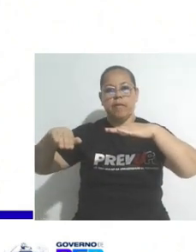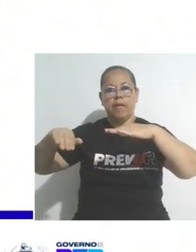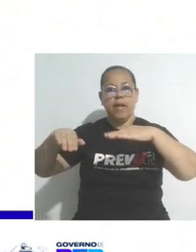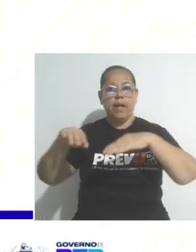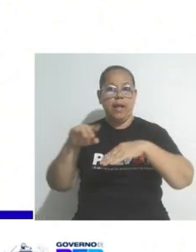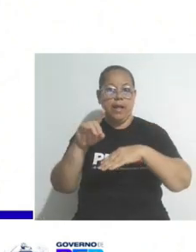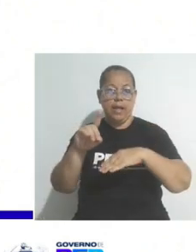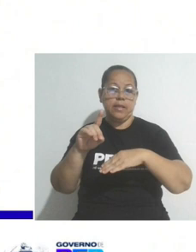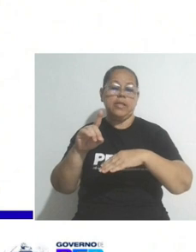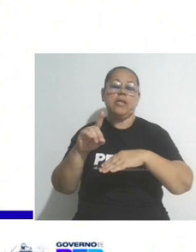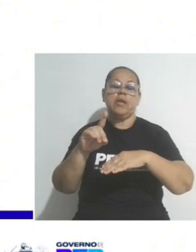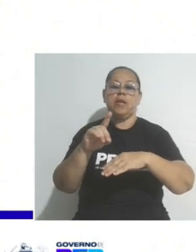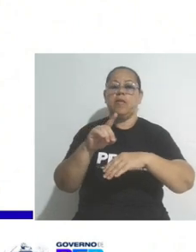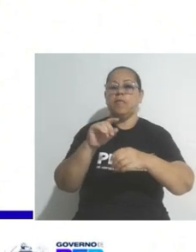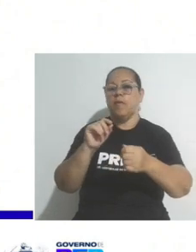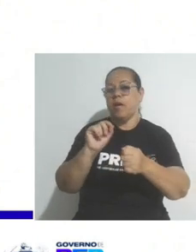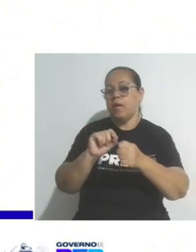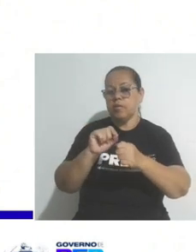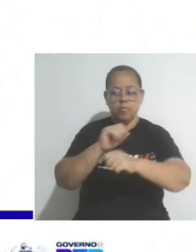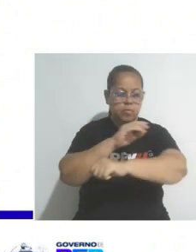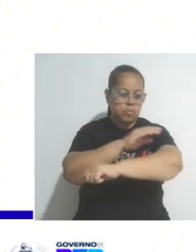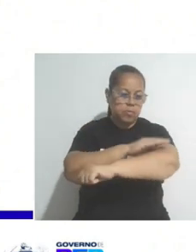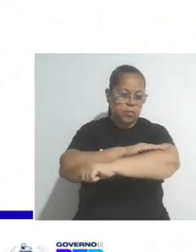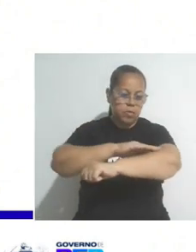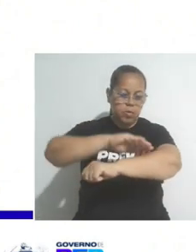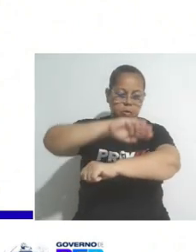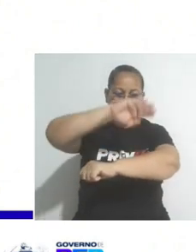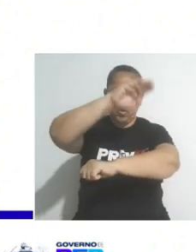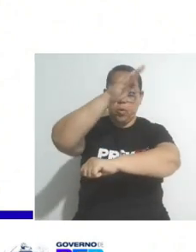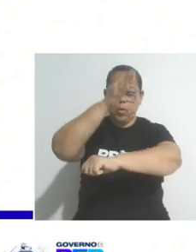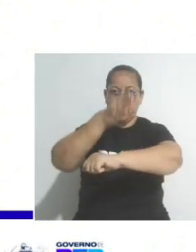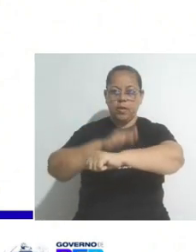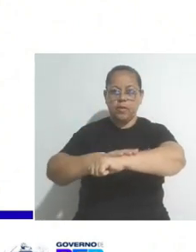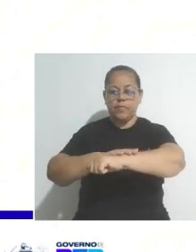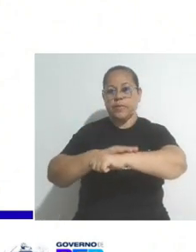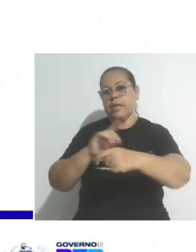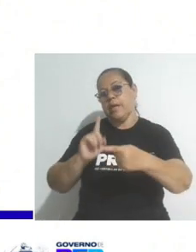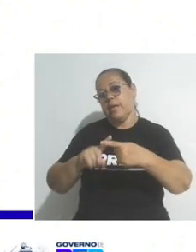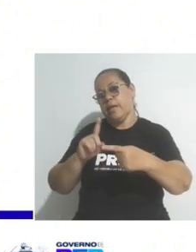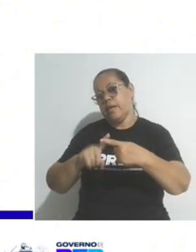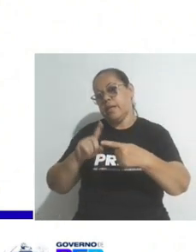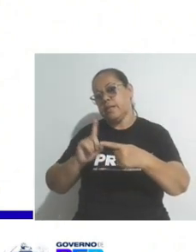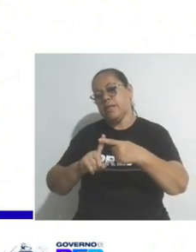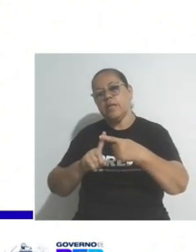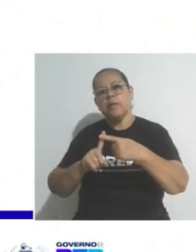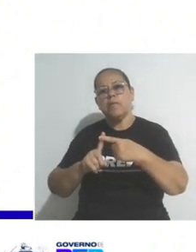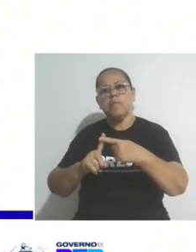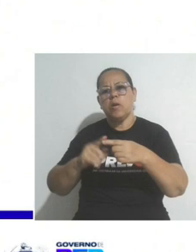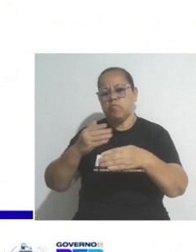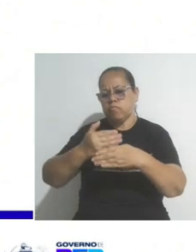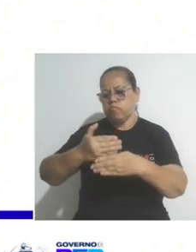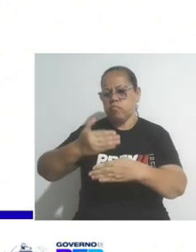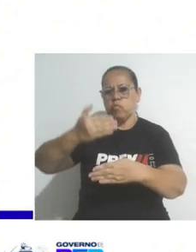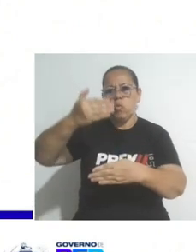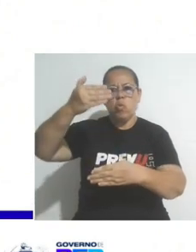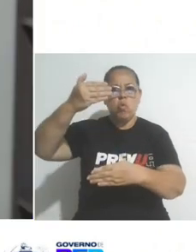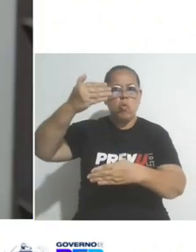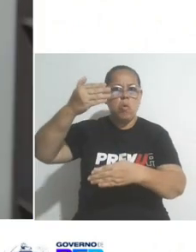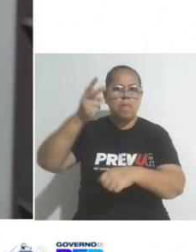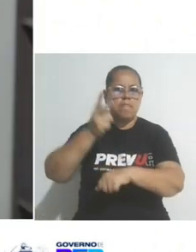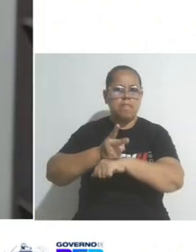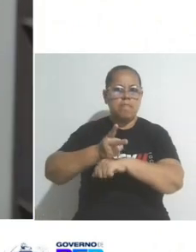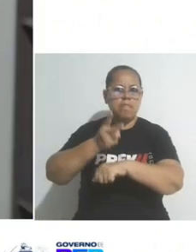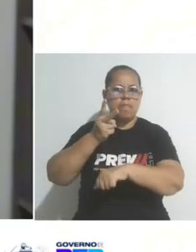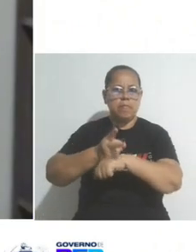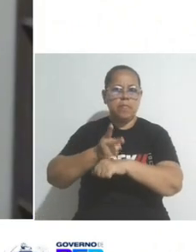incelbergs e a letra número E de morro testemunho aqui a resposta ela vai ser